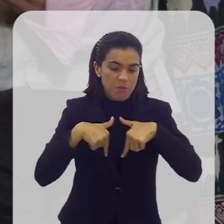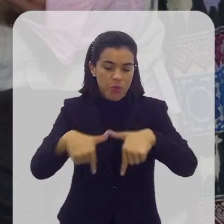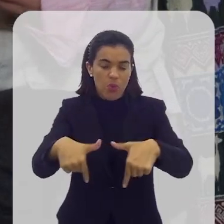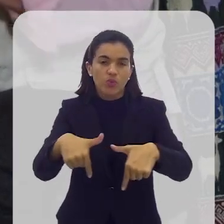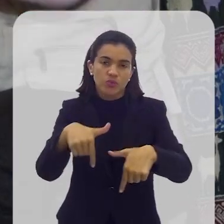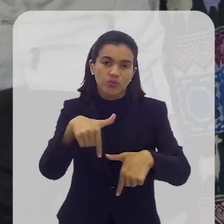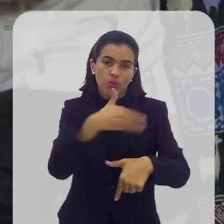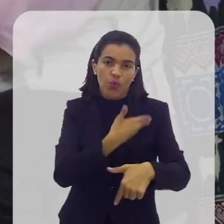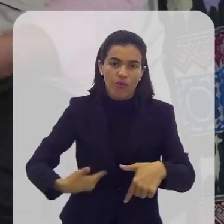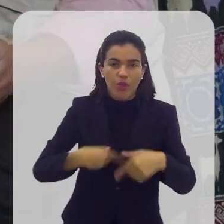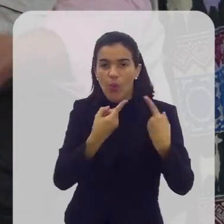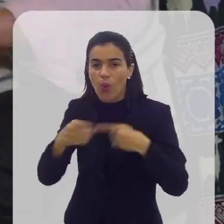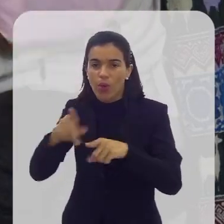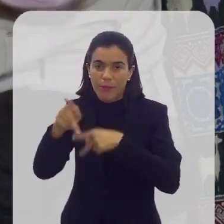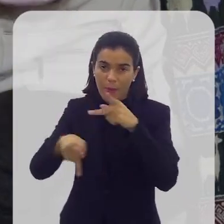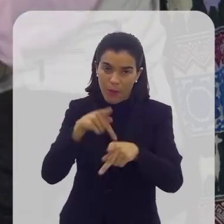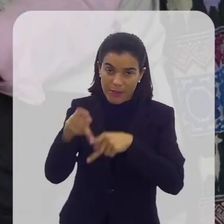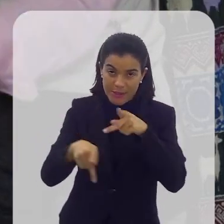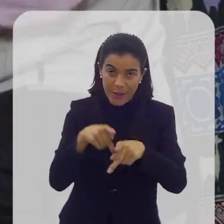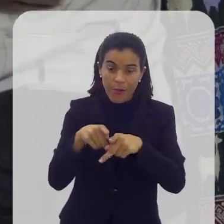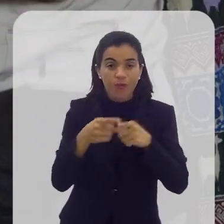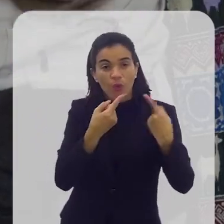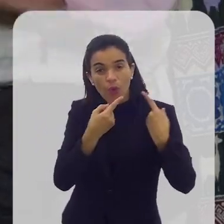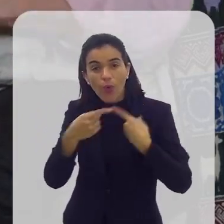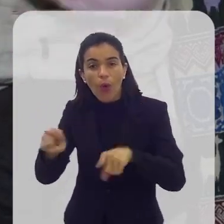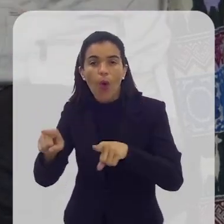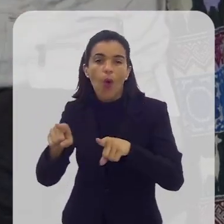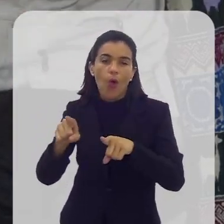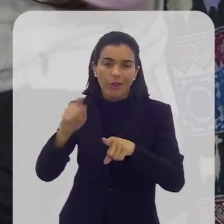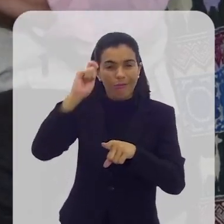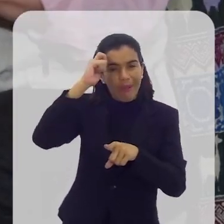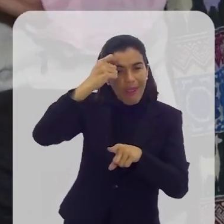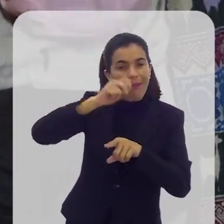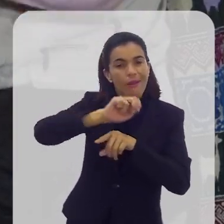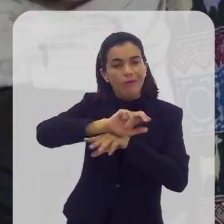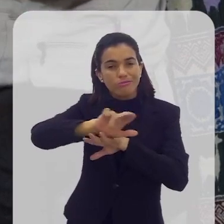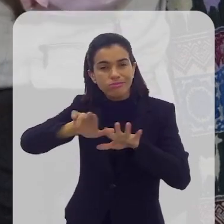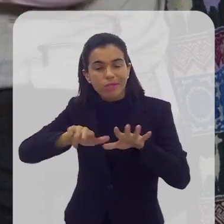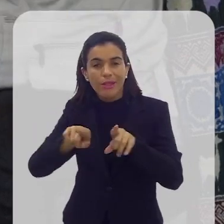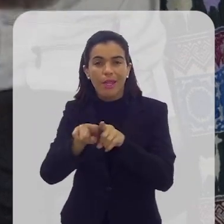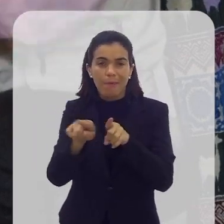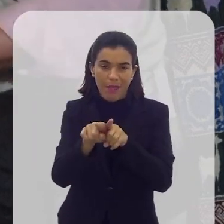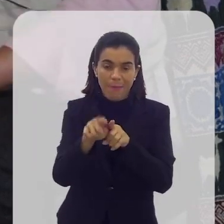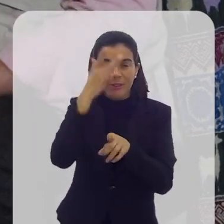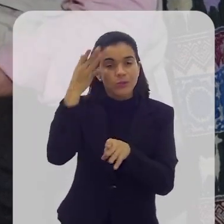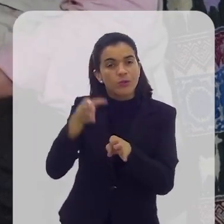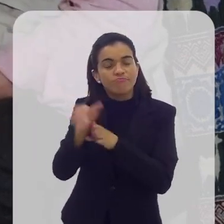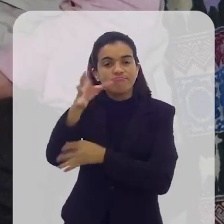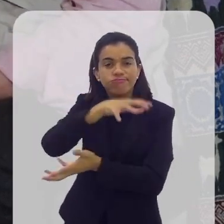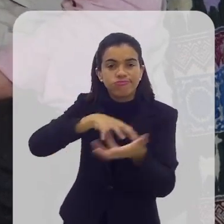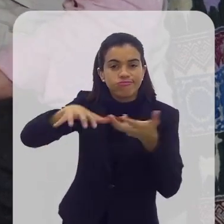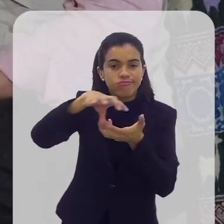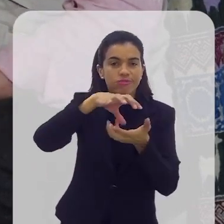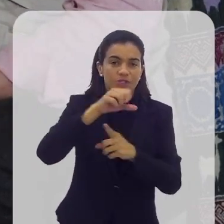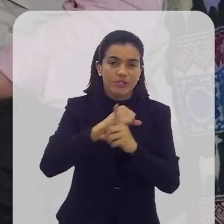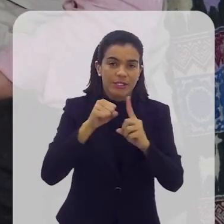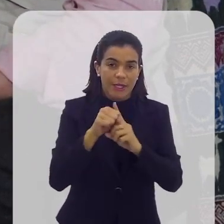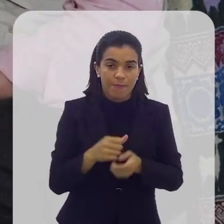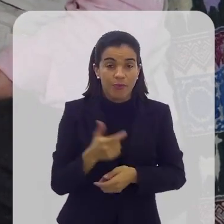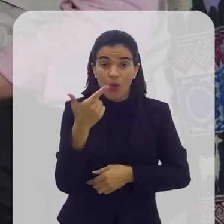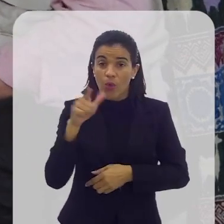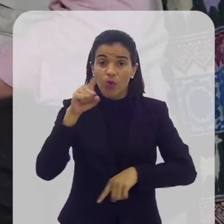com cidadania, direitos humanos, dignidade da pessoa humana. Então, e temos um trabalho focado